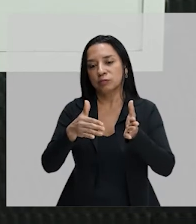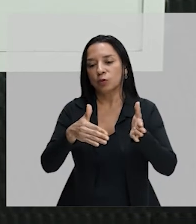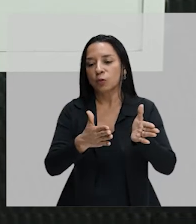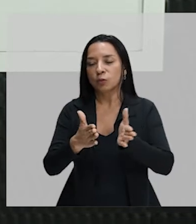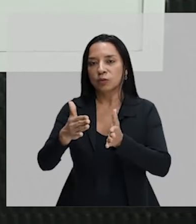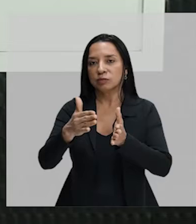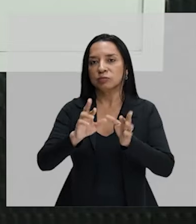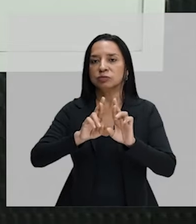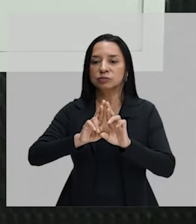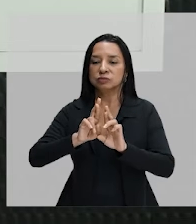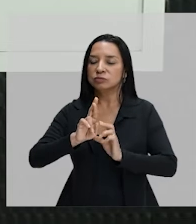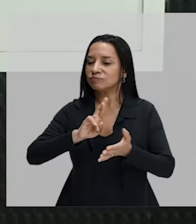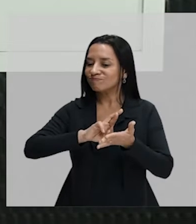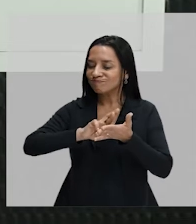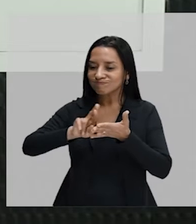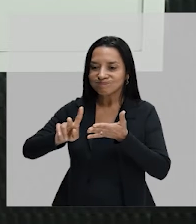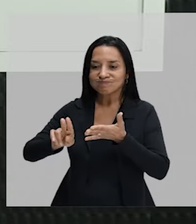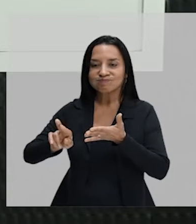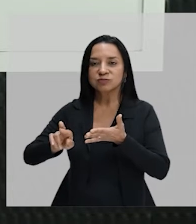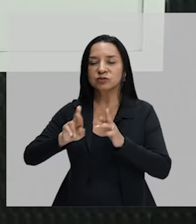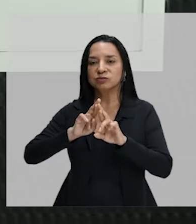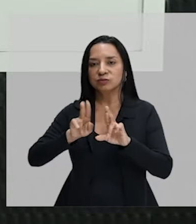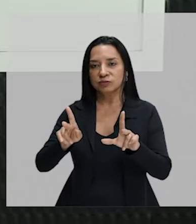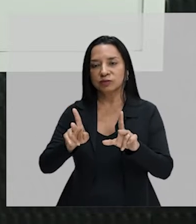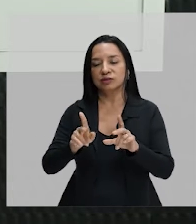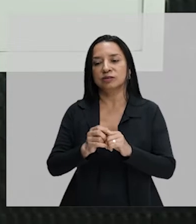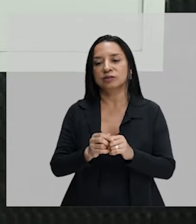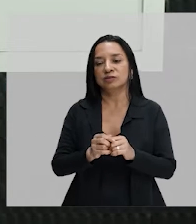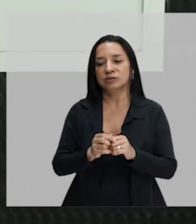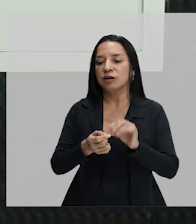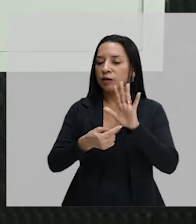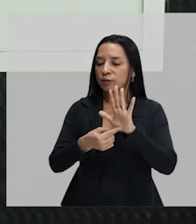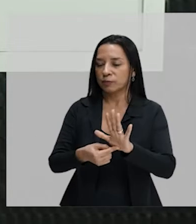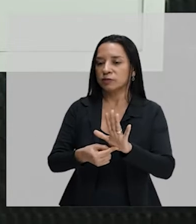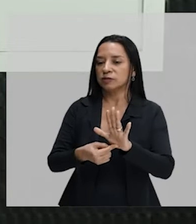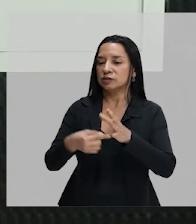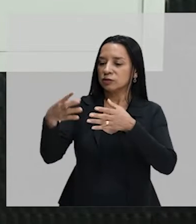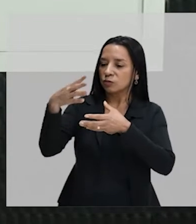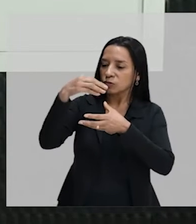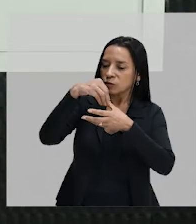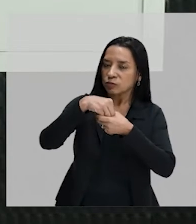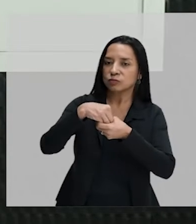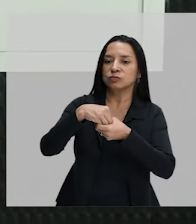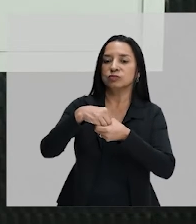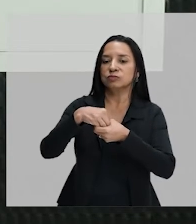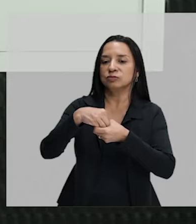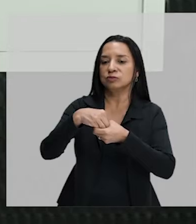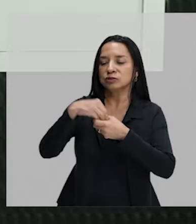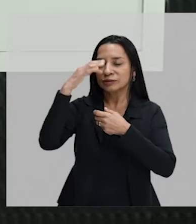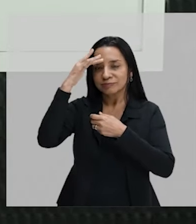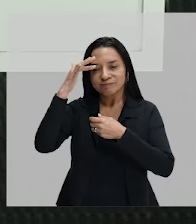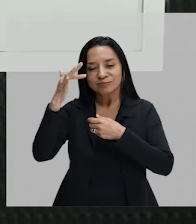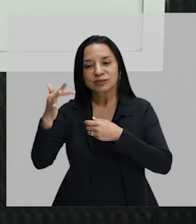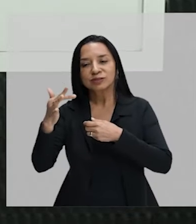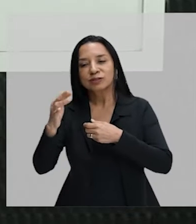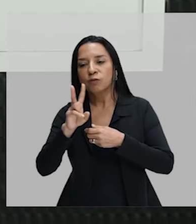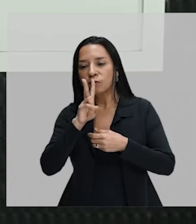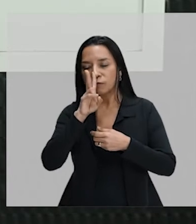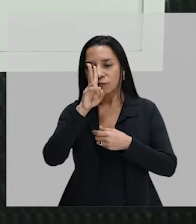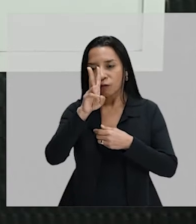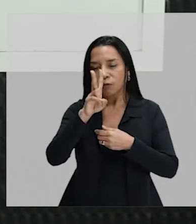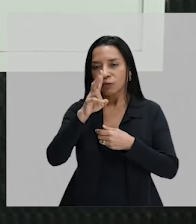representação vem com a imaginação embutida muito forte. Olha aqui, ó, o nosso imaginário, a